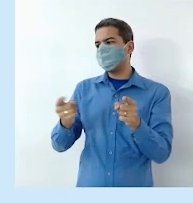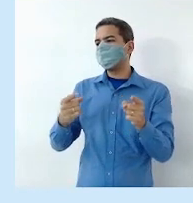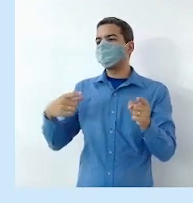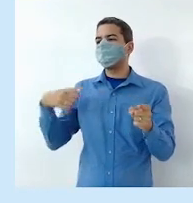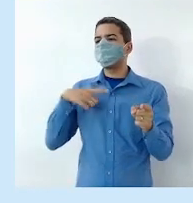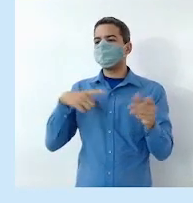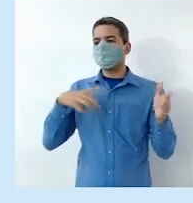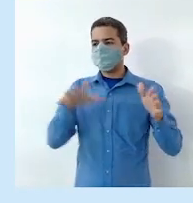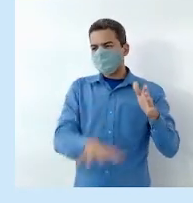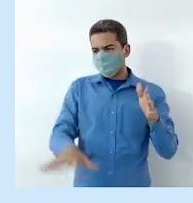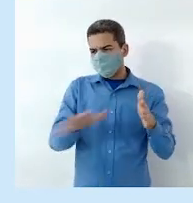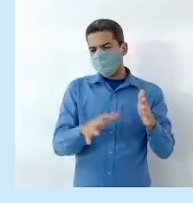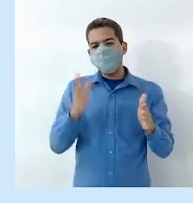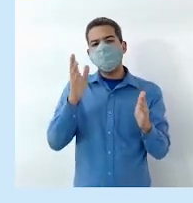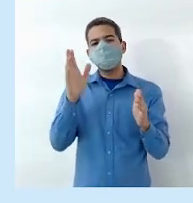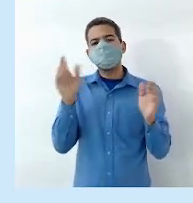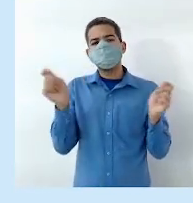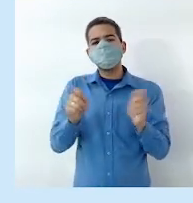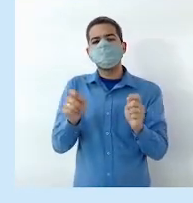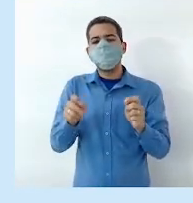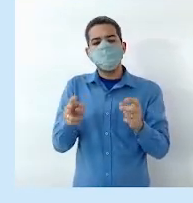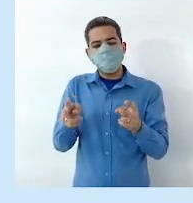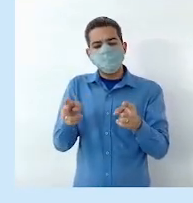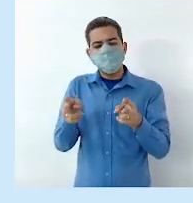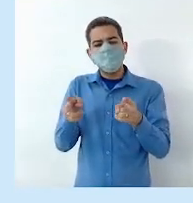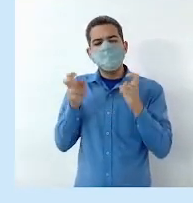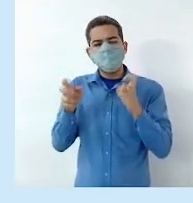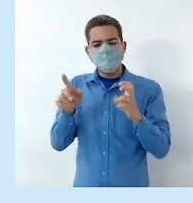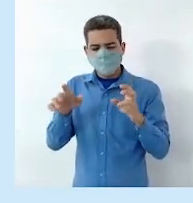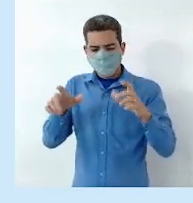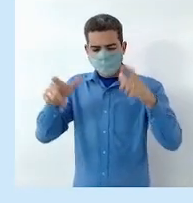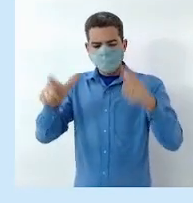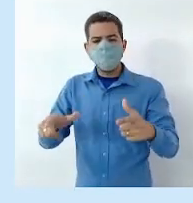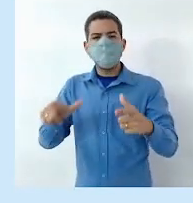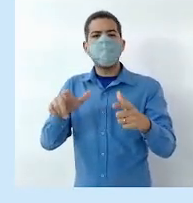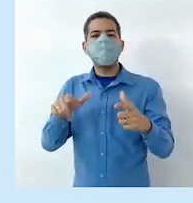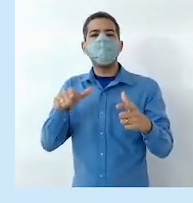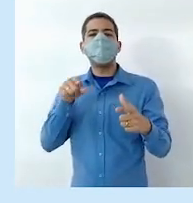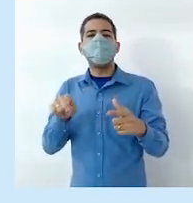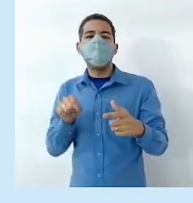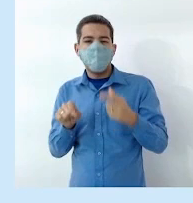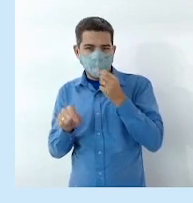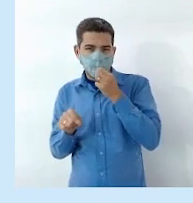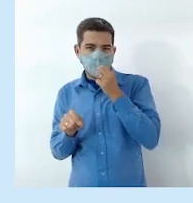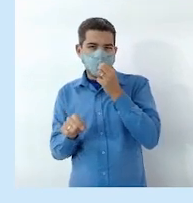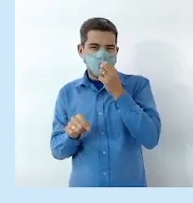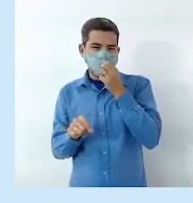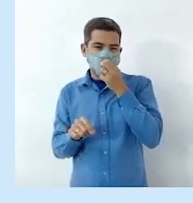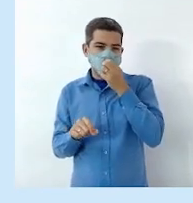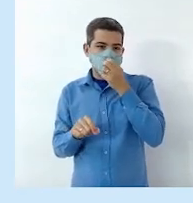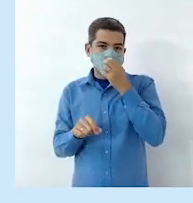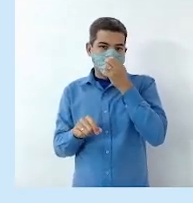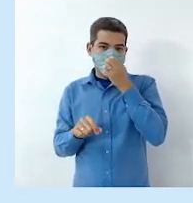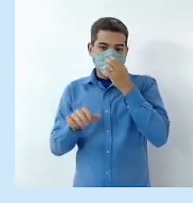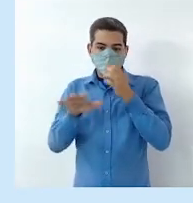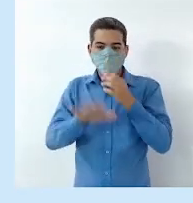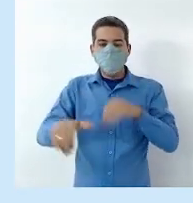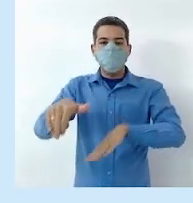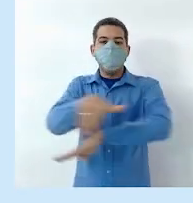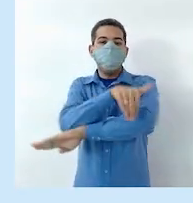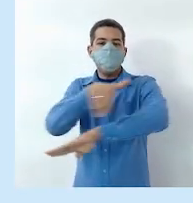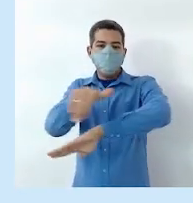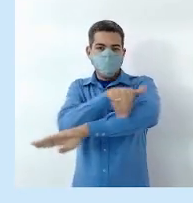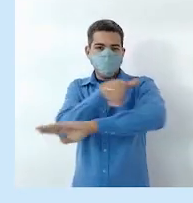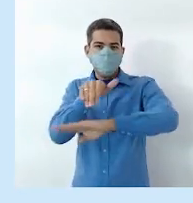questão do espaço. Vocês podem ver que é um espaço fixo, ou melhor, físico. Esse espaço é a Rua